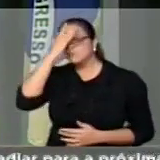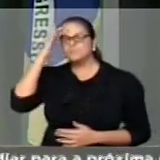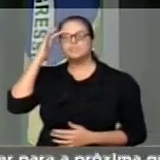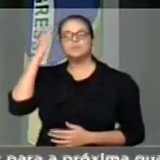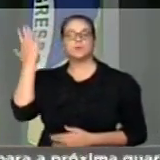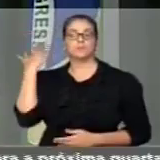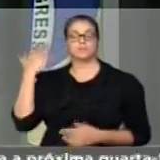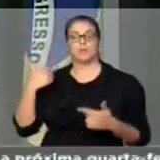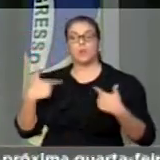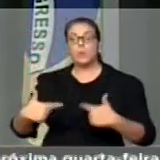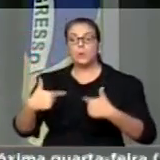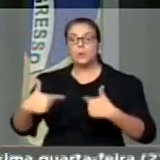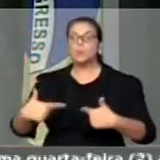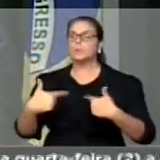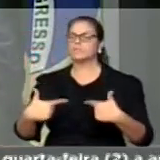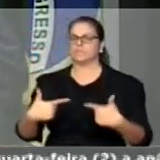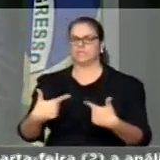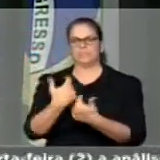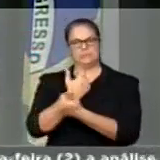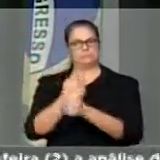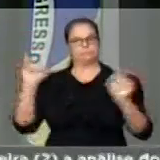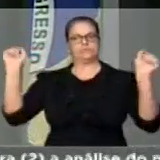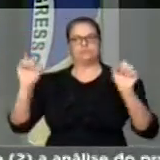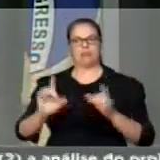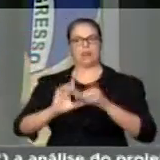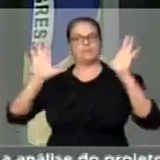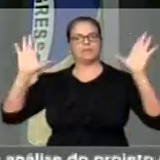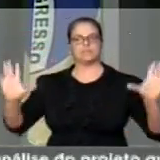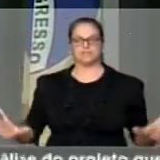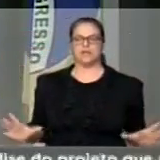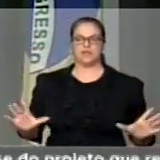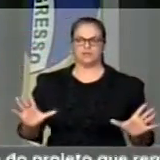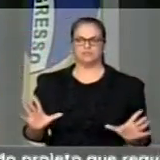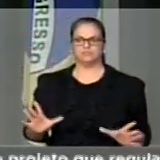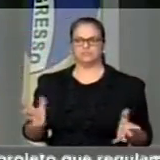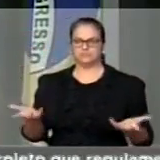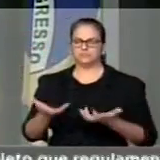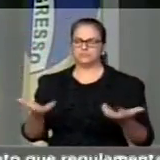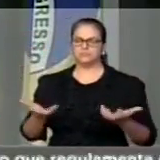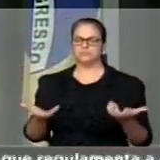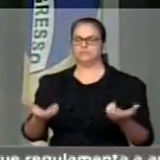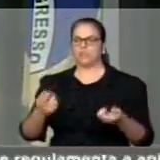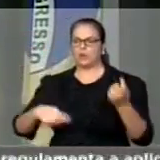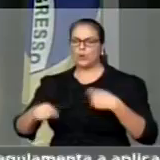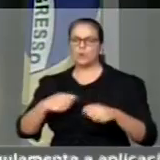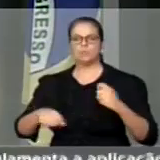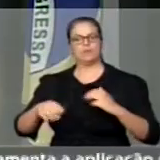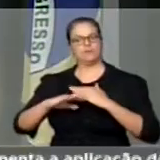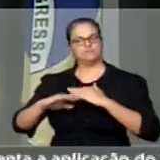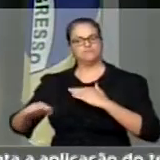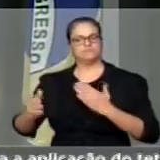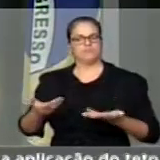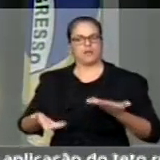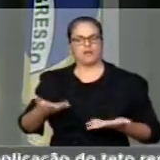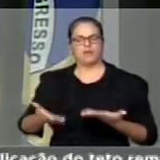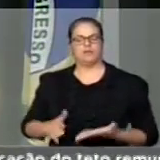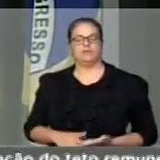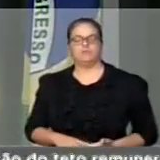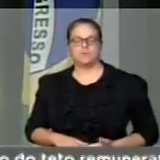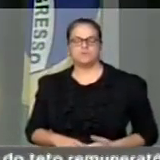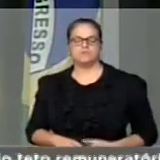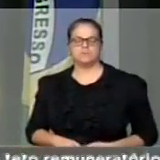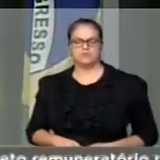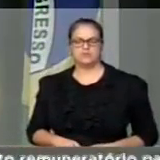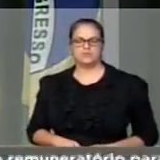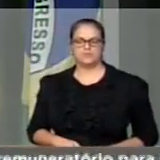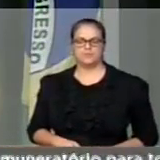eles lutaram contra a ditadura, pela abertura política, pela estabilidade econômica, e foi assim que